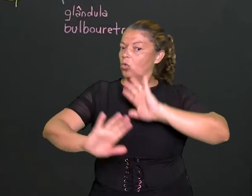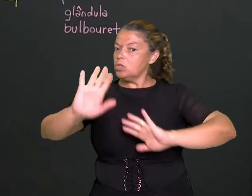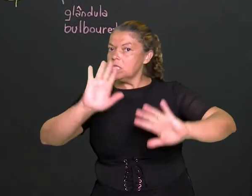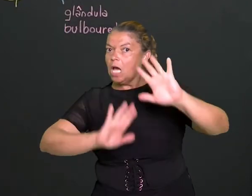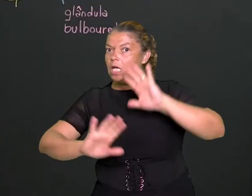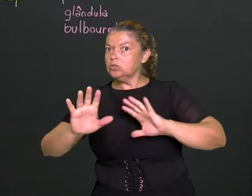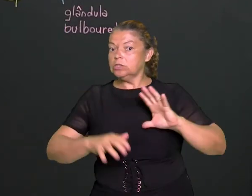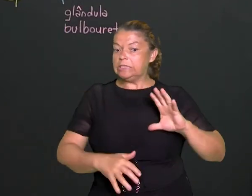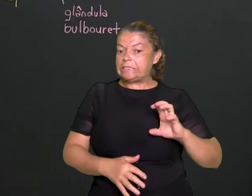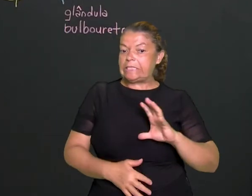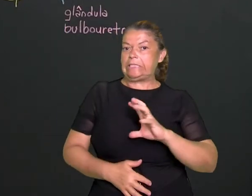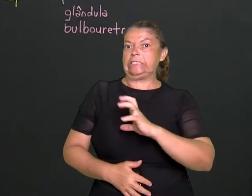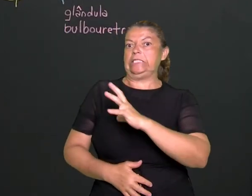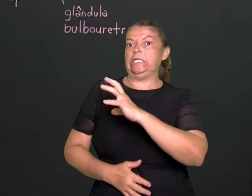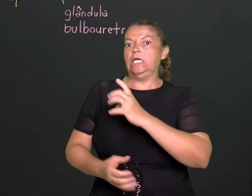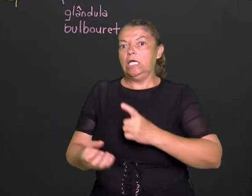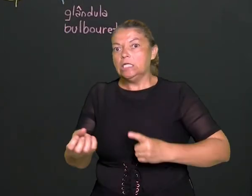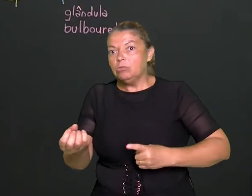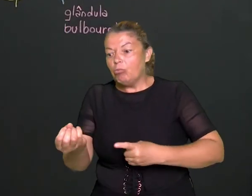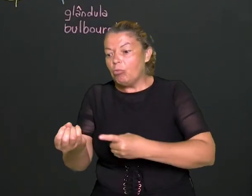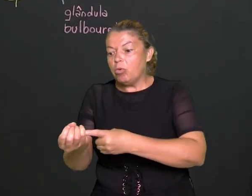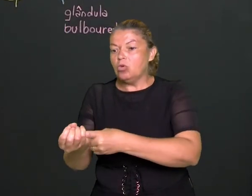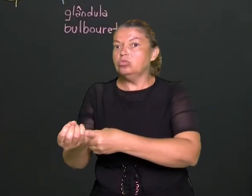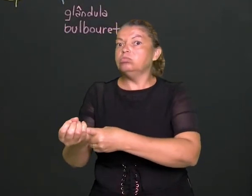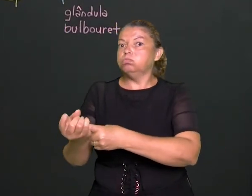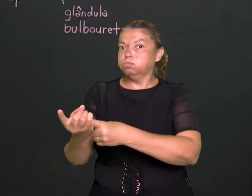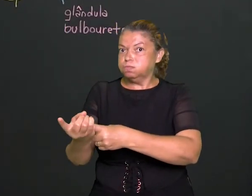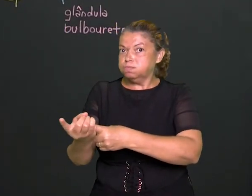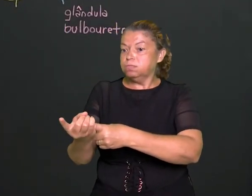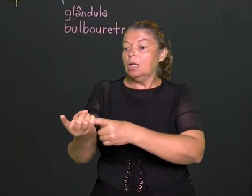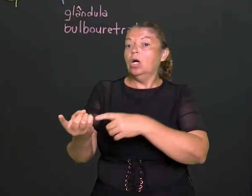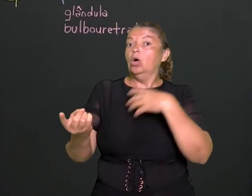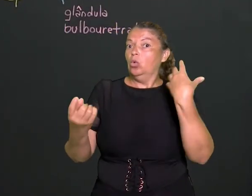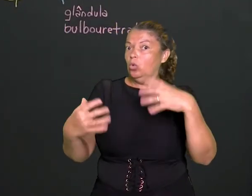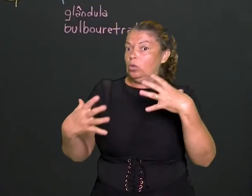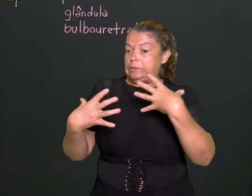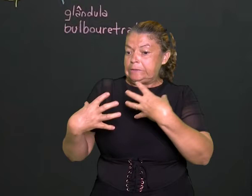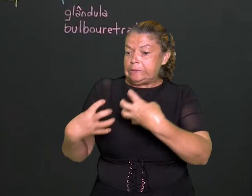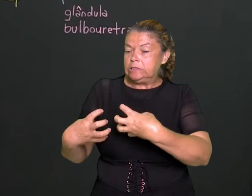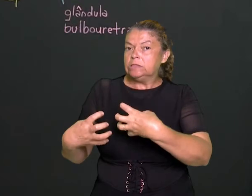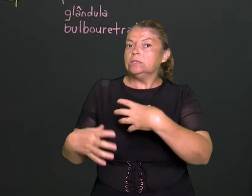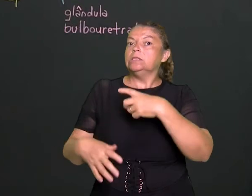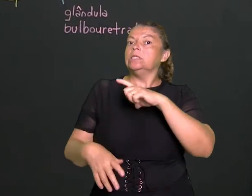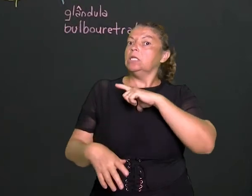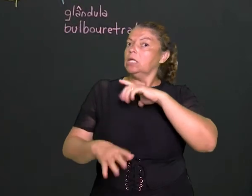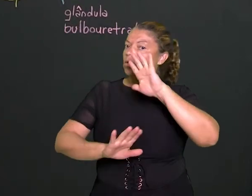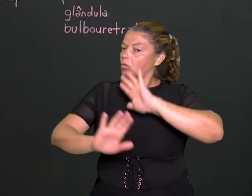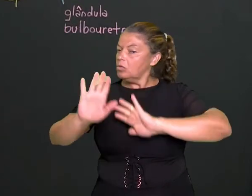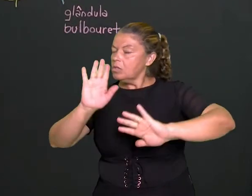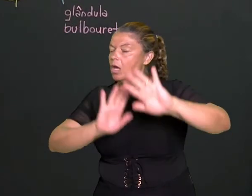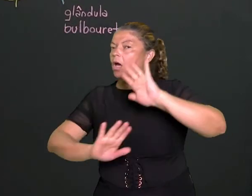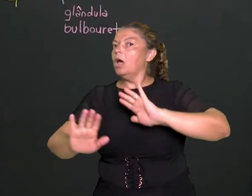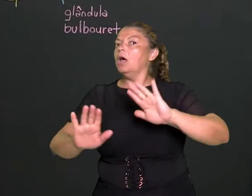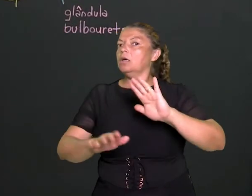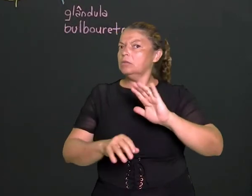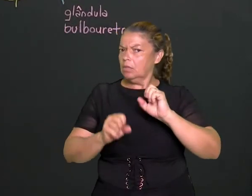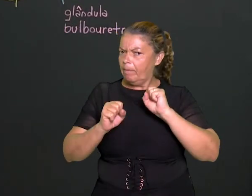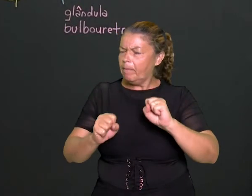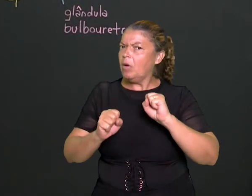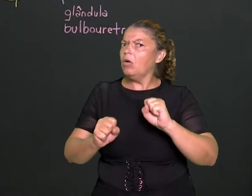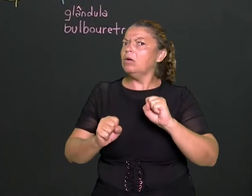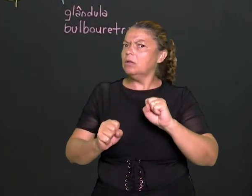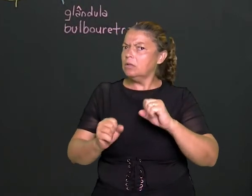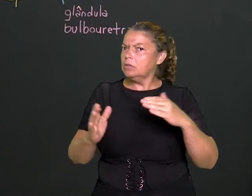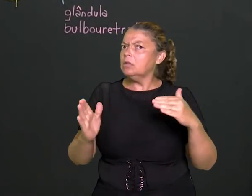de próstata. Essa é uma realidade, é um câncer grave e que muitas vezes uma fatalidade pode